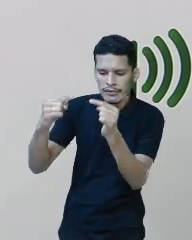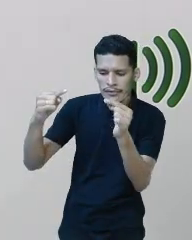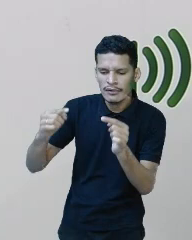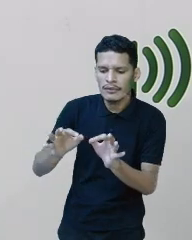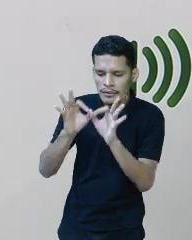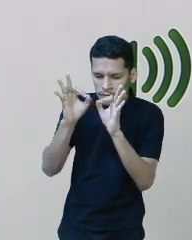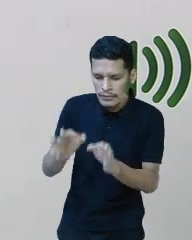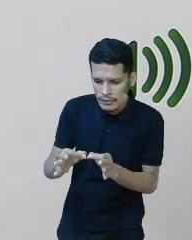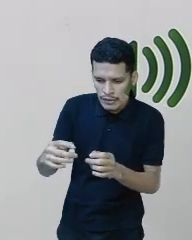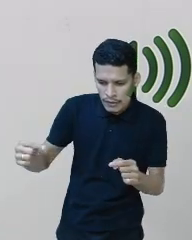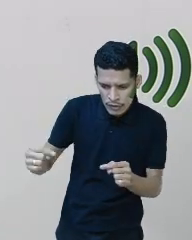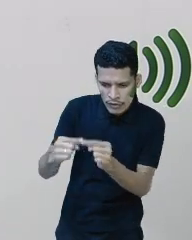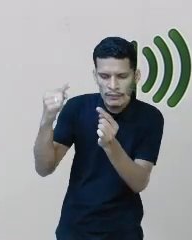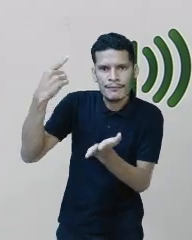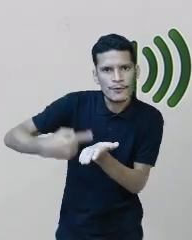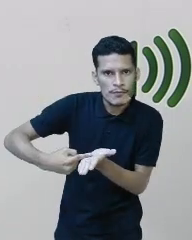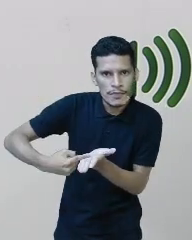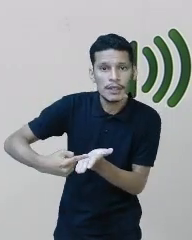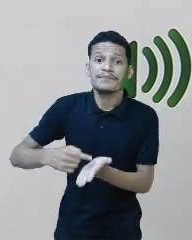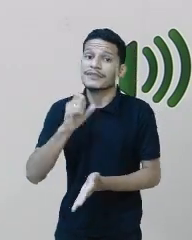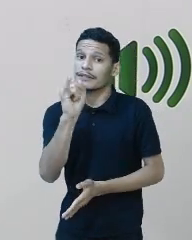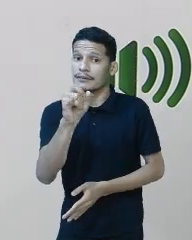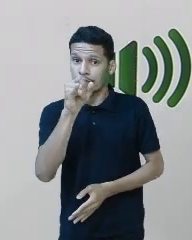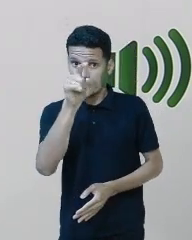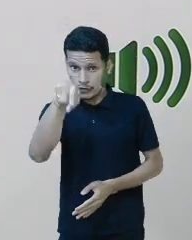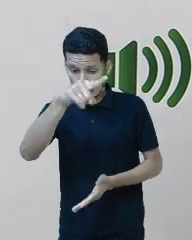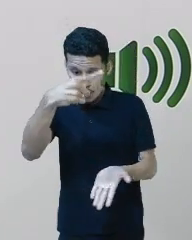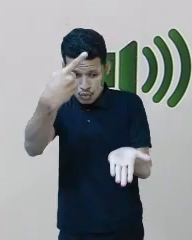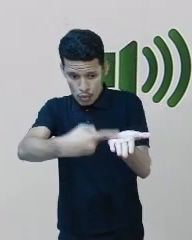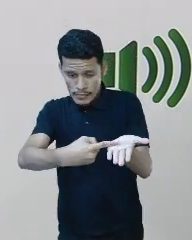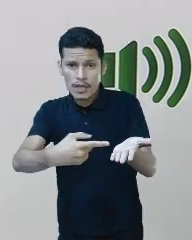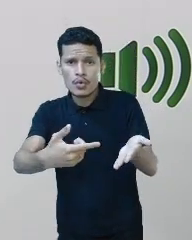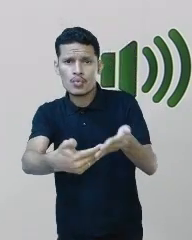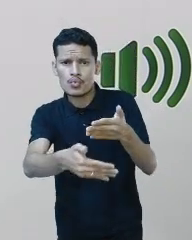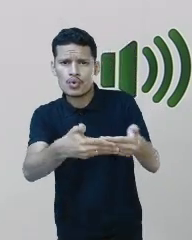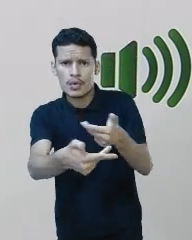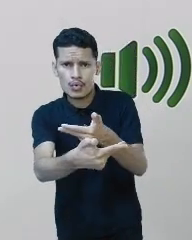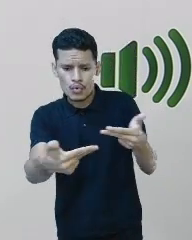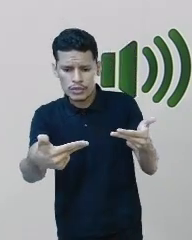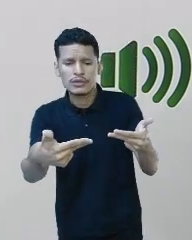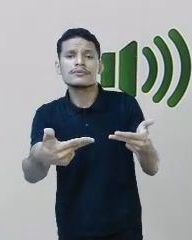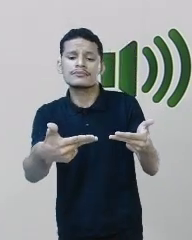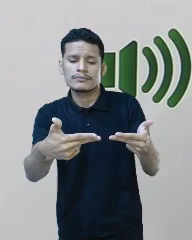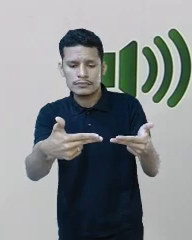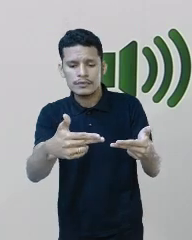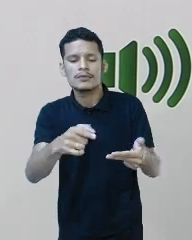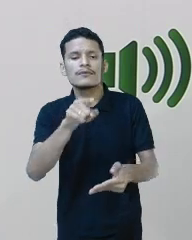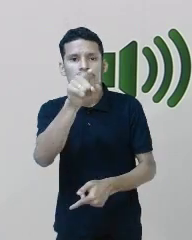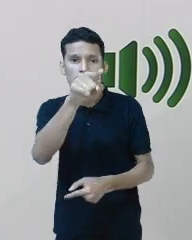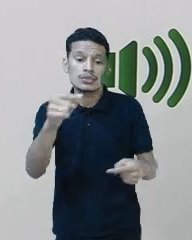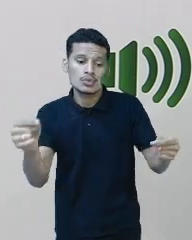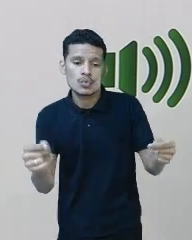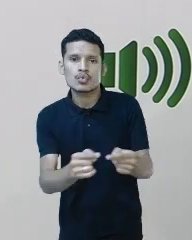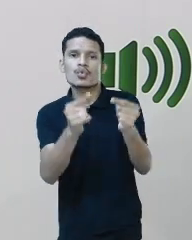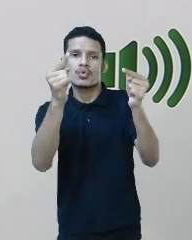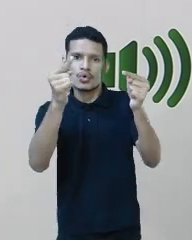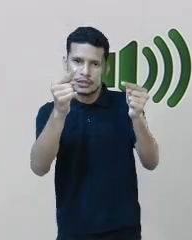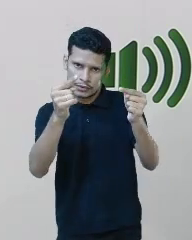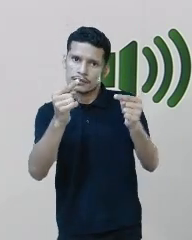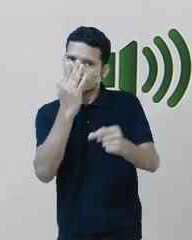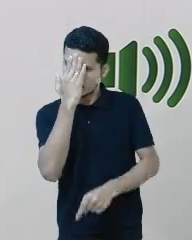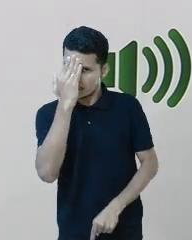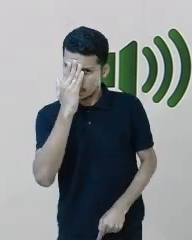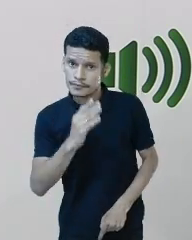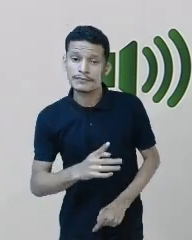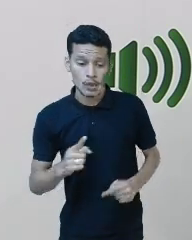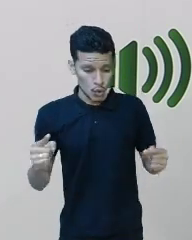você combina com uma pessoa determinada coisa, se vocês entraram em acordo, então vocês estão